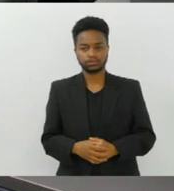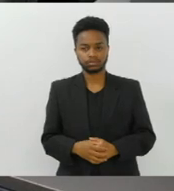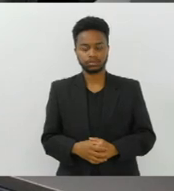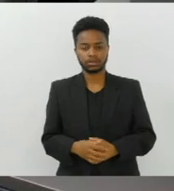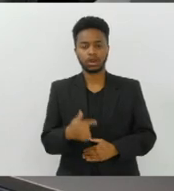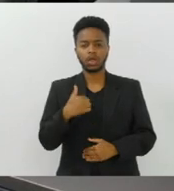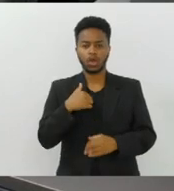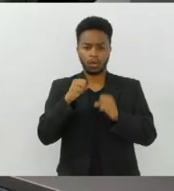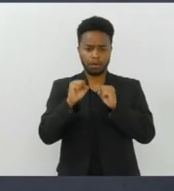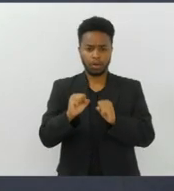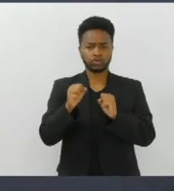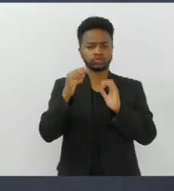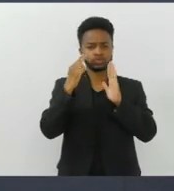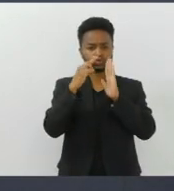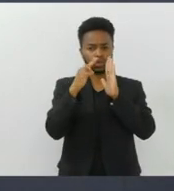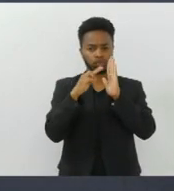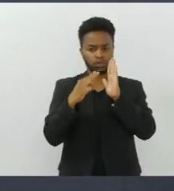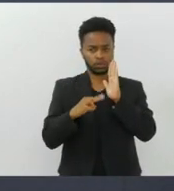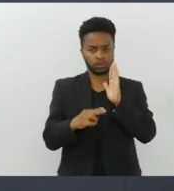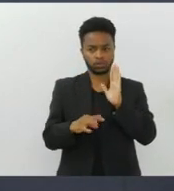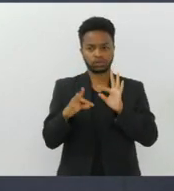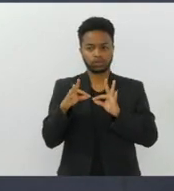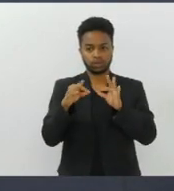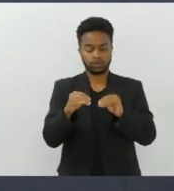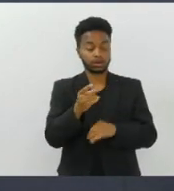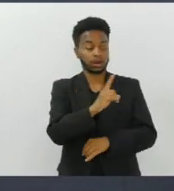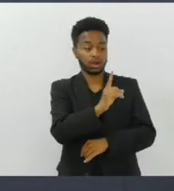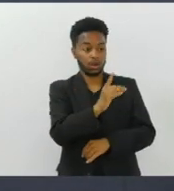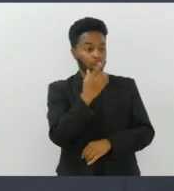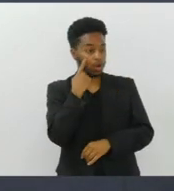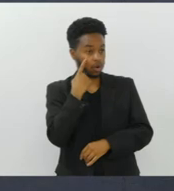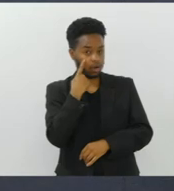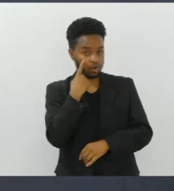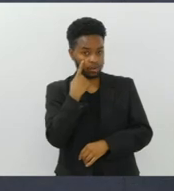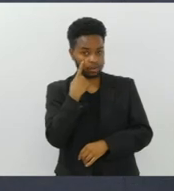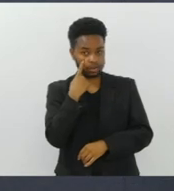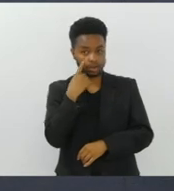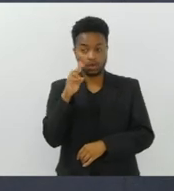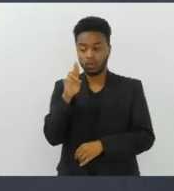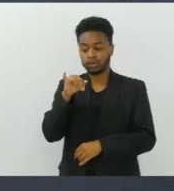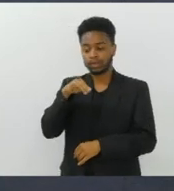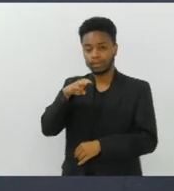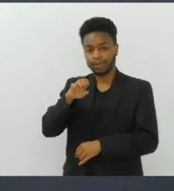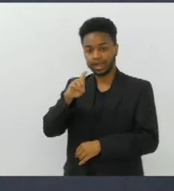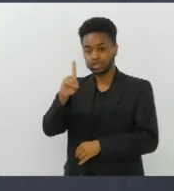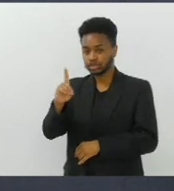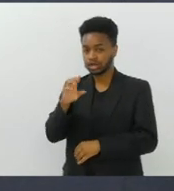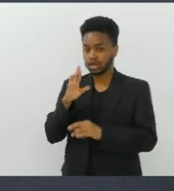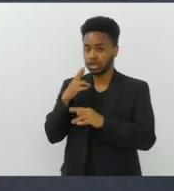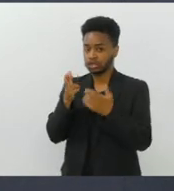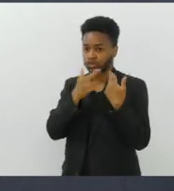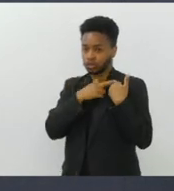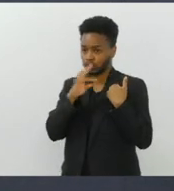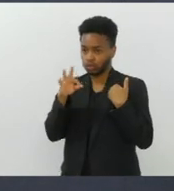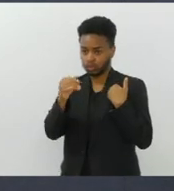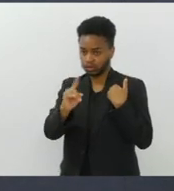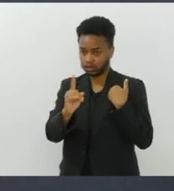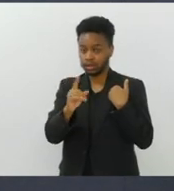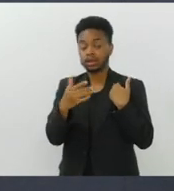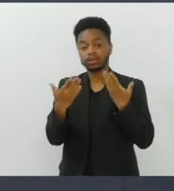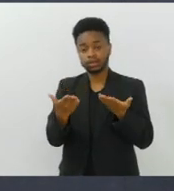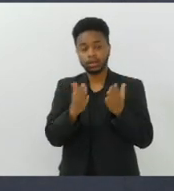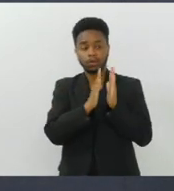Eu posso recitar nome por nome não. Todos aqui. Júlio, olha só. Então você, por gentileza. Não é responsável por todas. Então faça